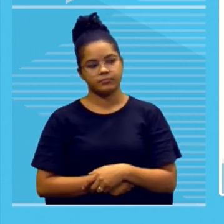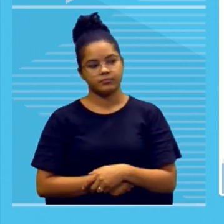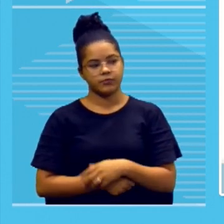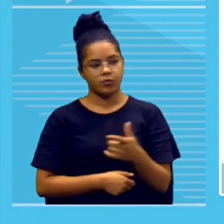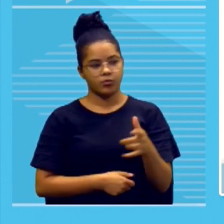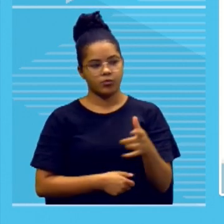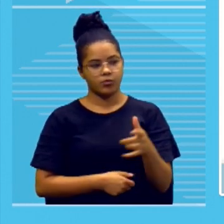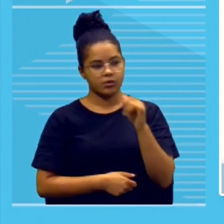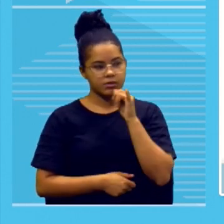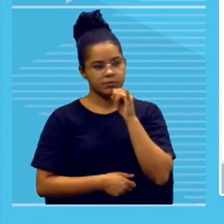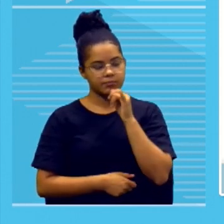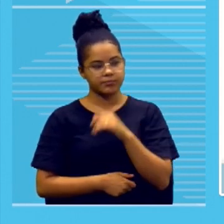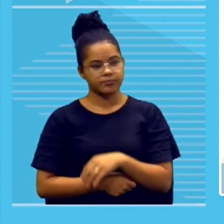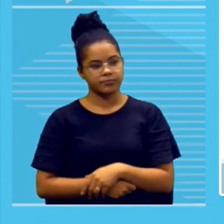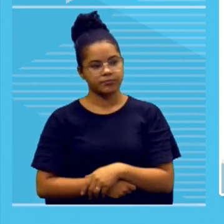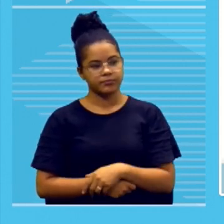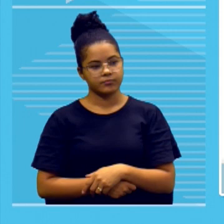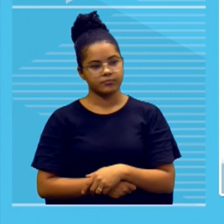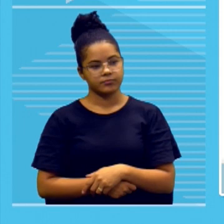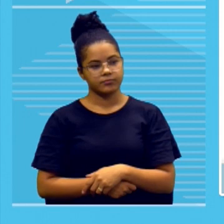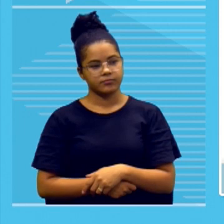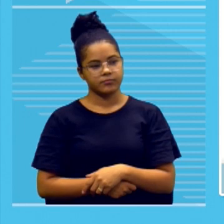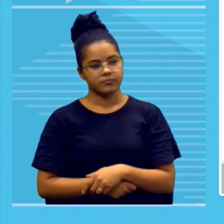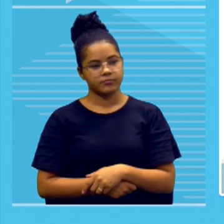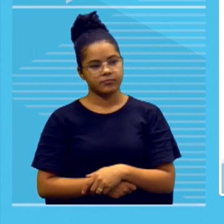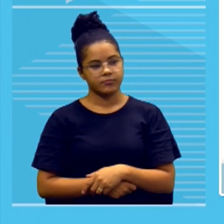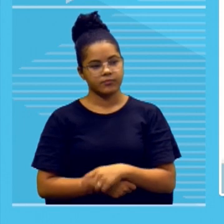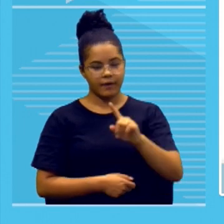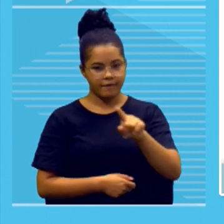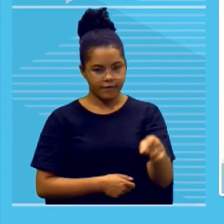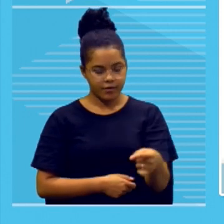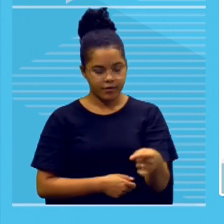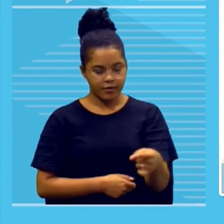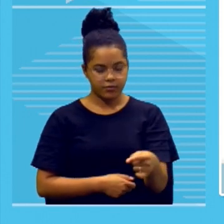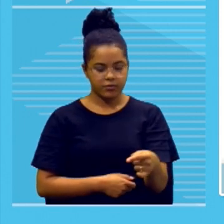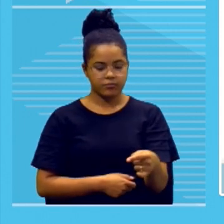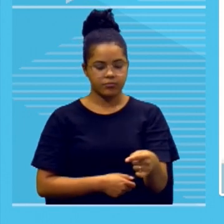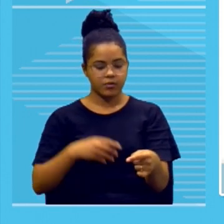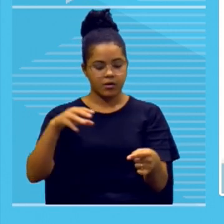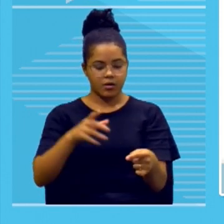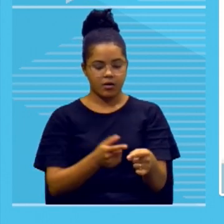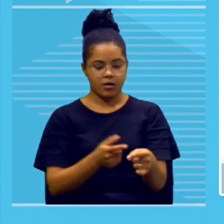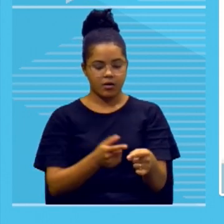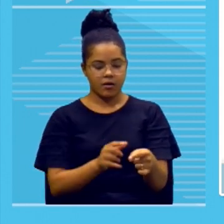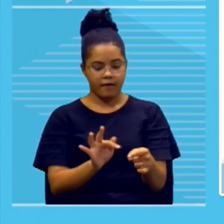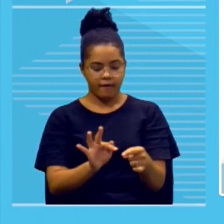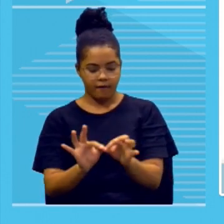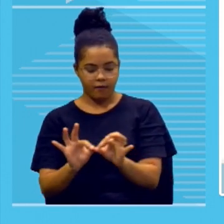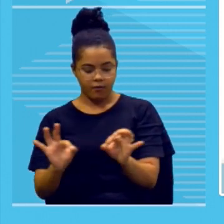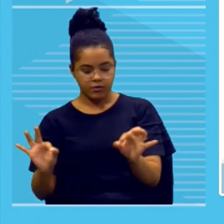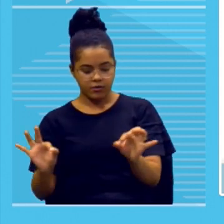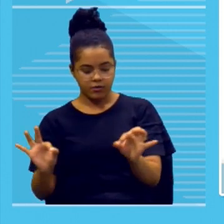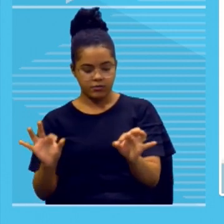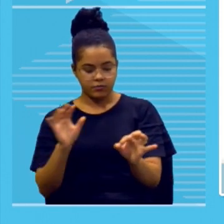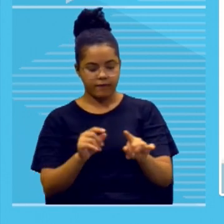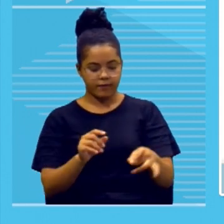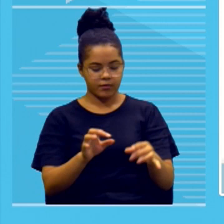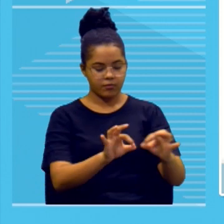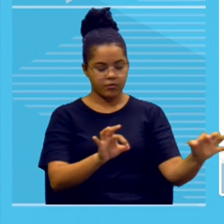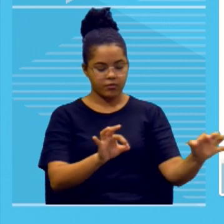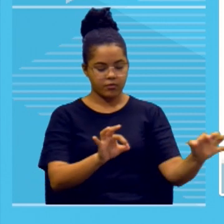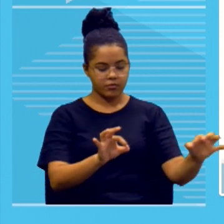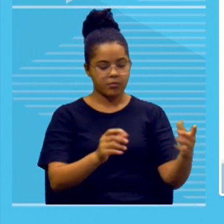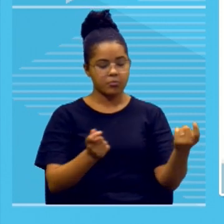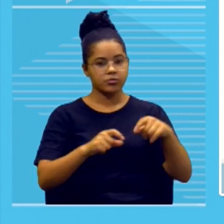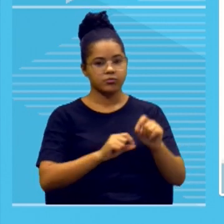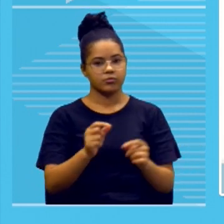todos ao cinema. Todos nós fomos ao cinema na semana passada. Adjunto adverbial de tempo. Eu peguei